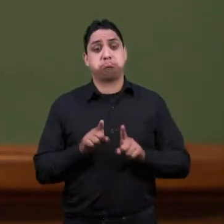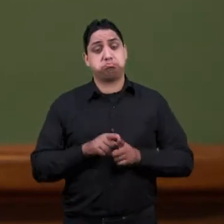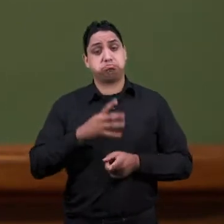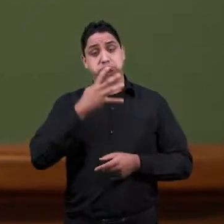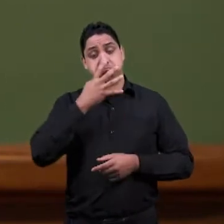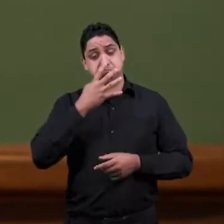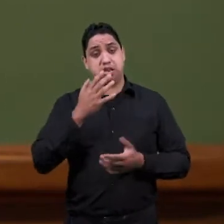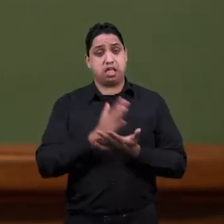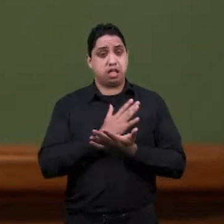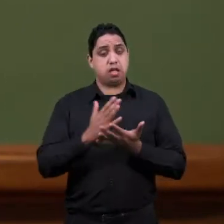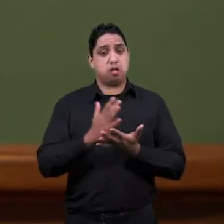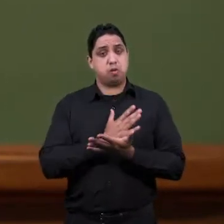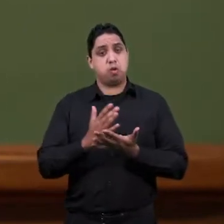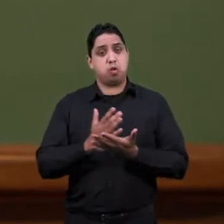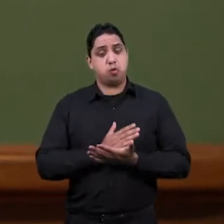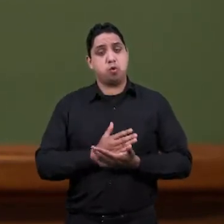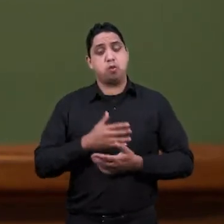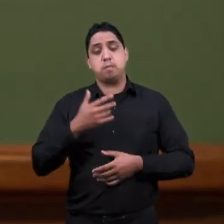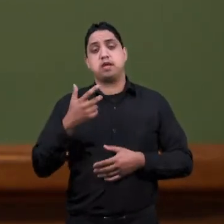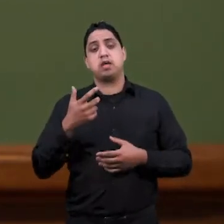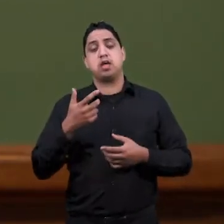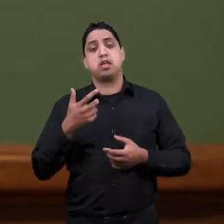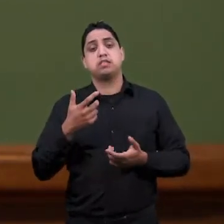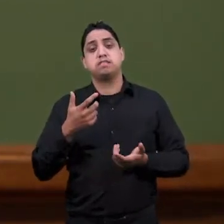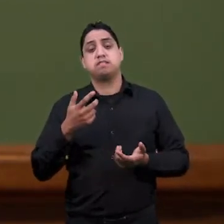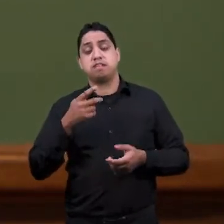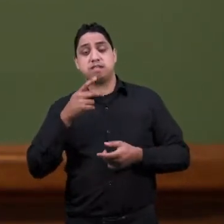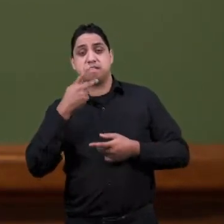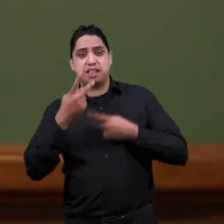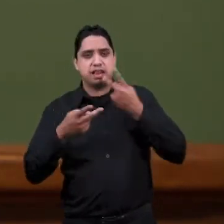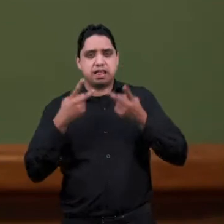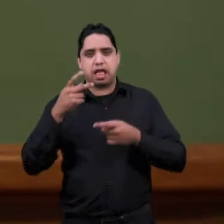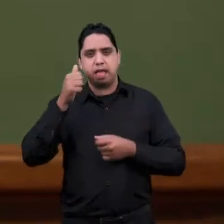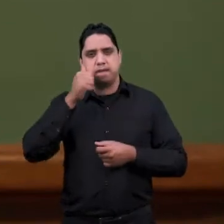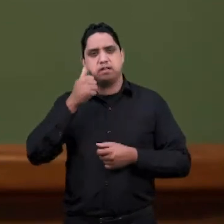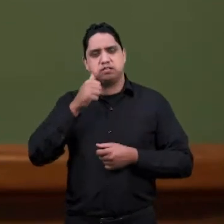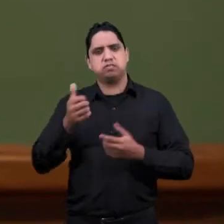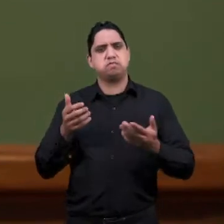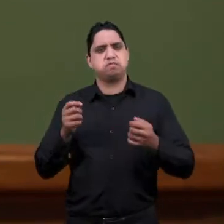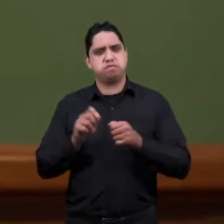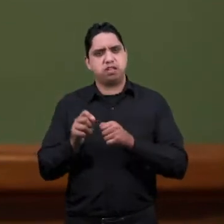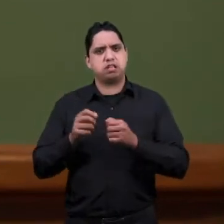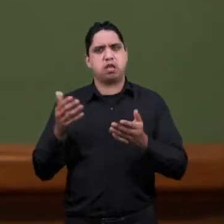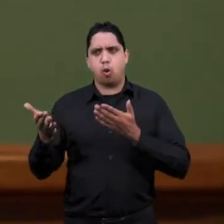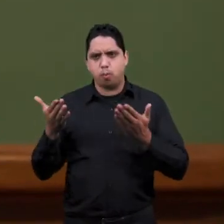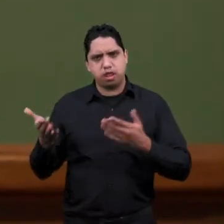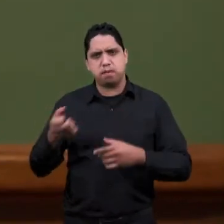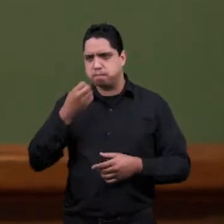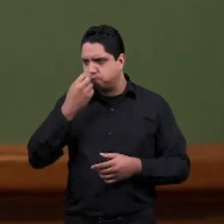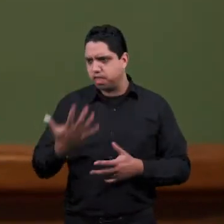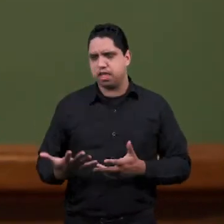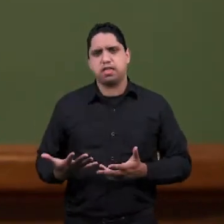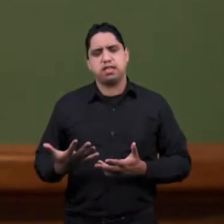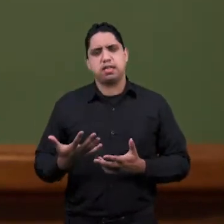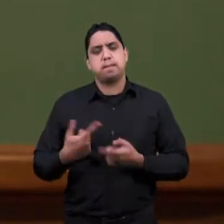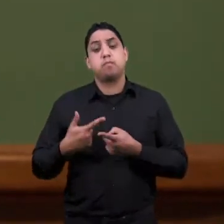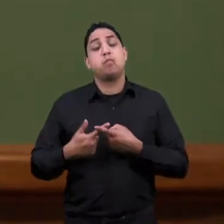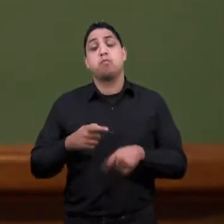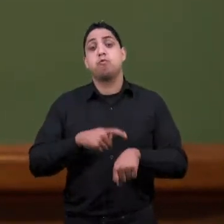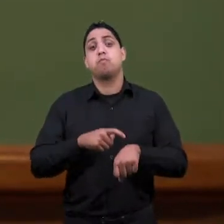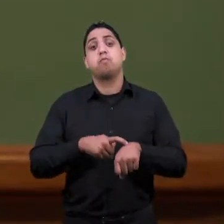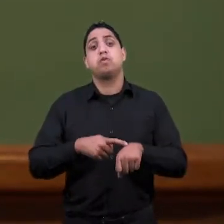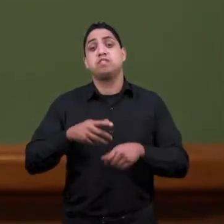maravilhado também com algumas colocações feitas pela nossa irmã Soraya. Soraya, a sua comparação ali foi muito bem feita,